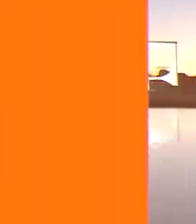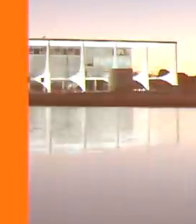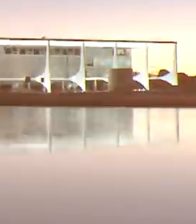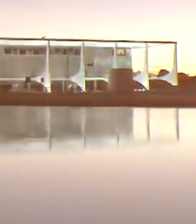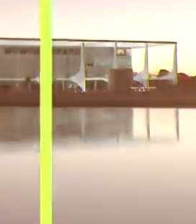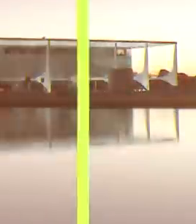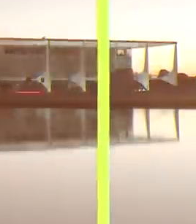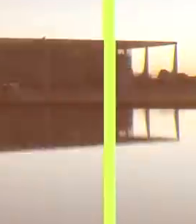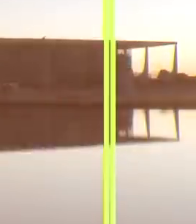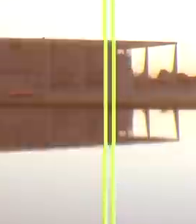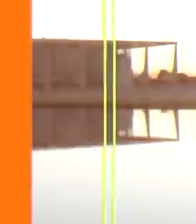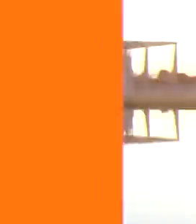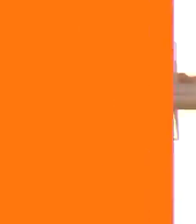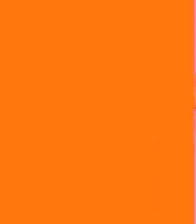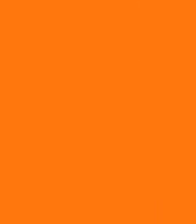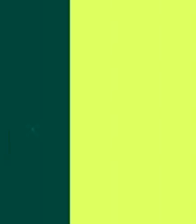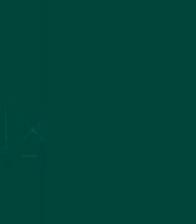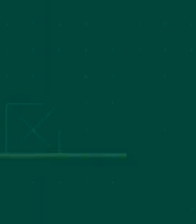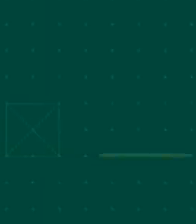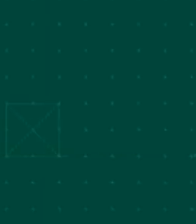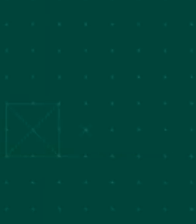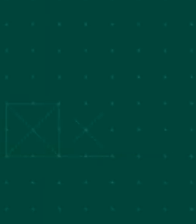E aí